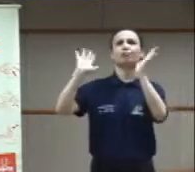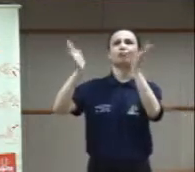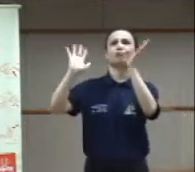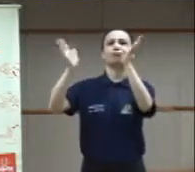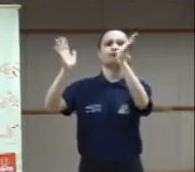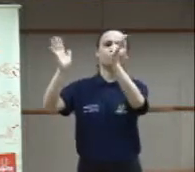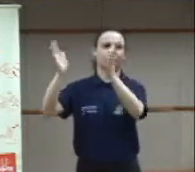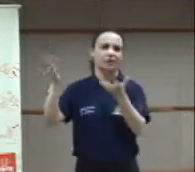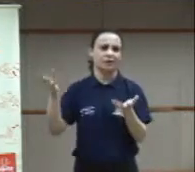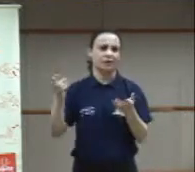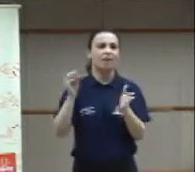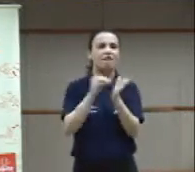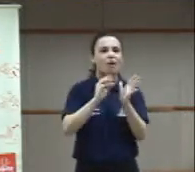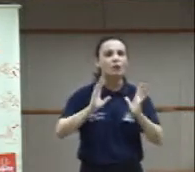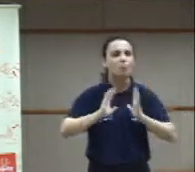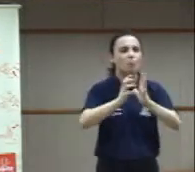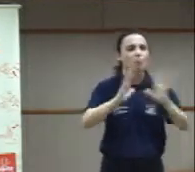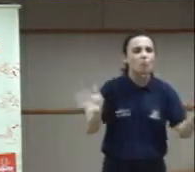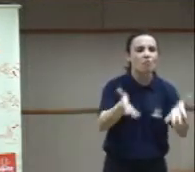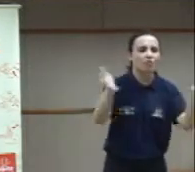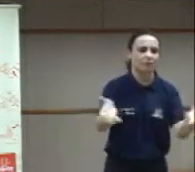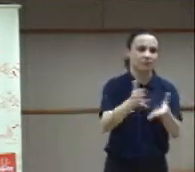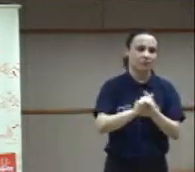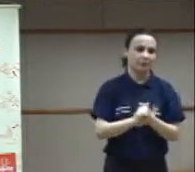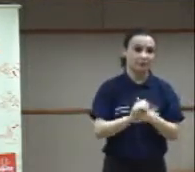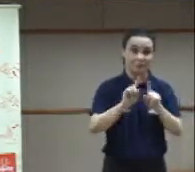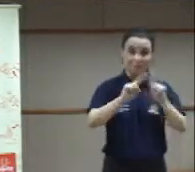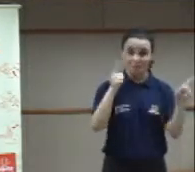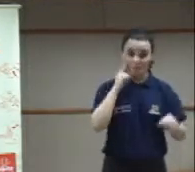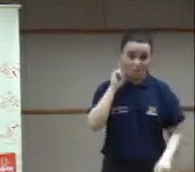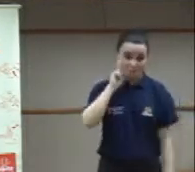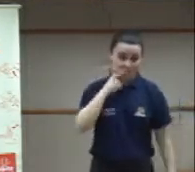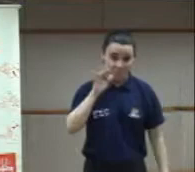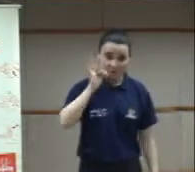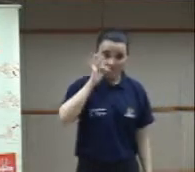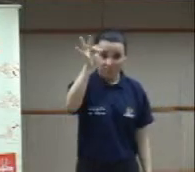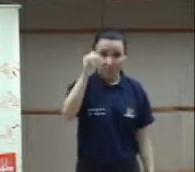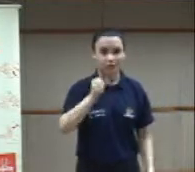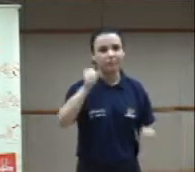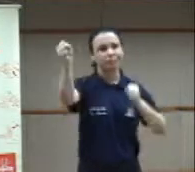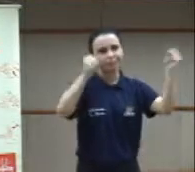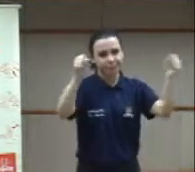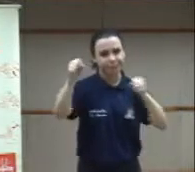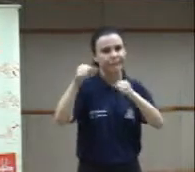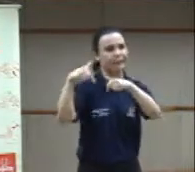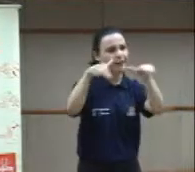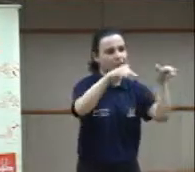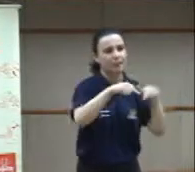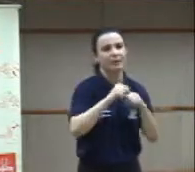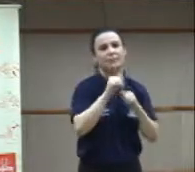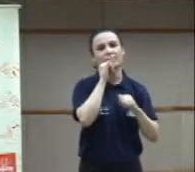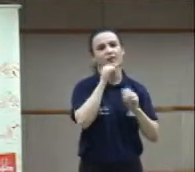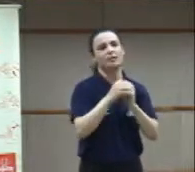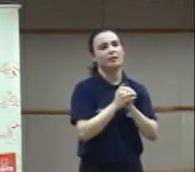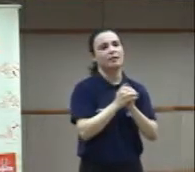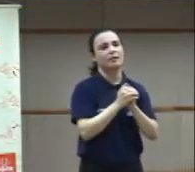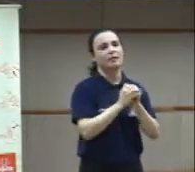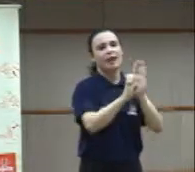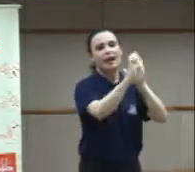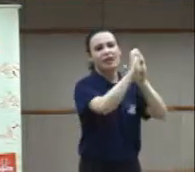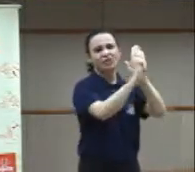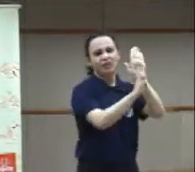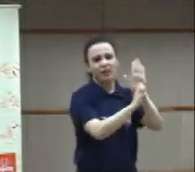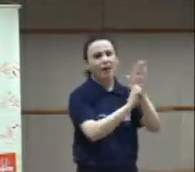trabalho ele vai precisar da língua portuguesa. Ele vai ter que ler editais, ele vai ter que passar e-mails,